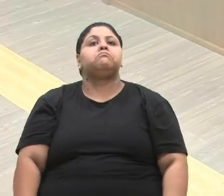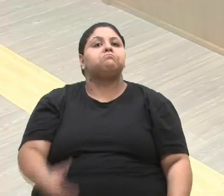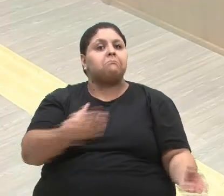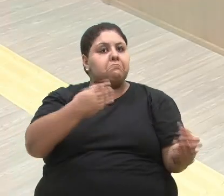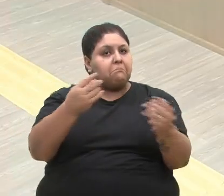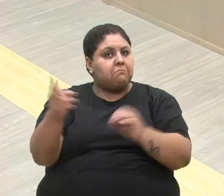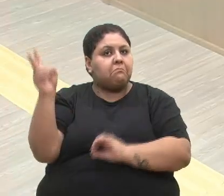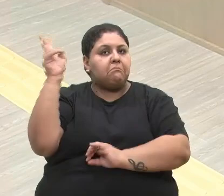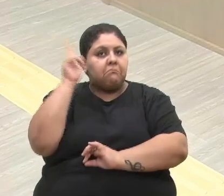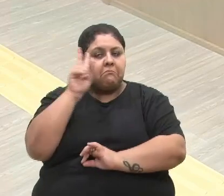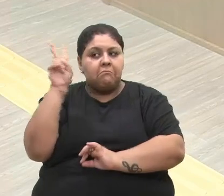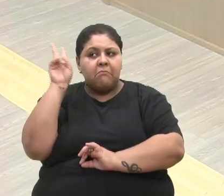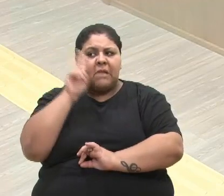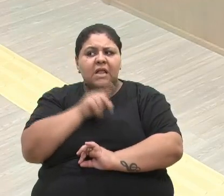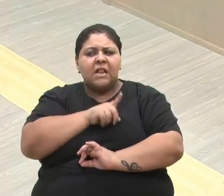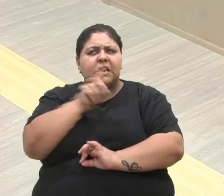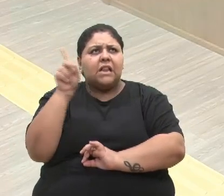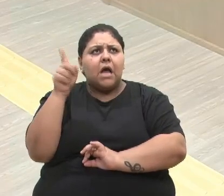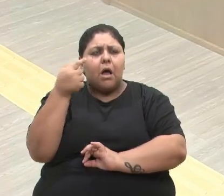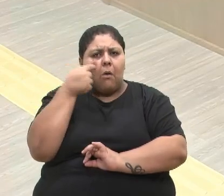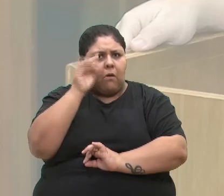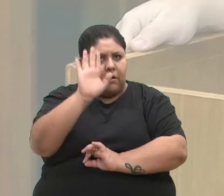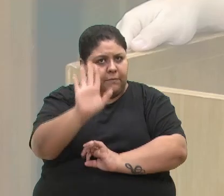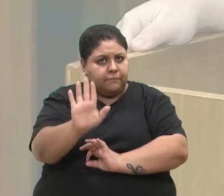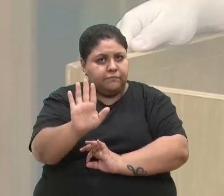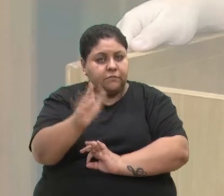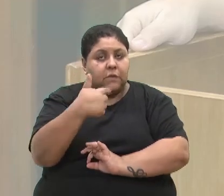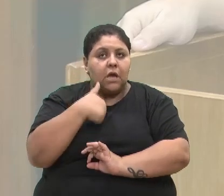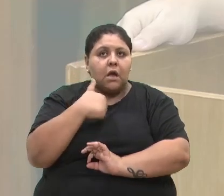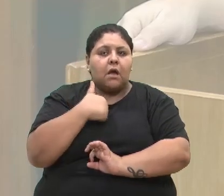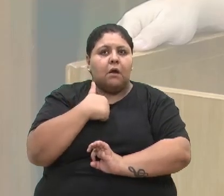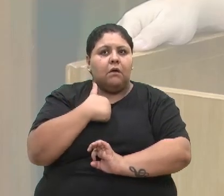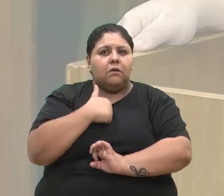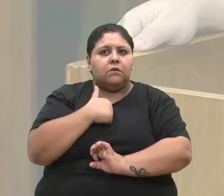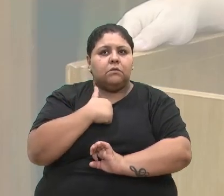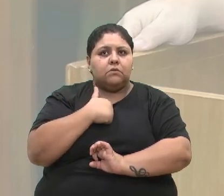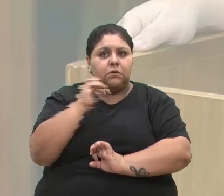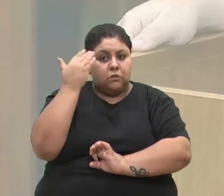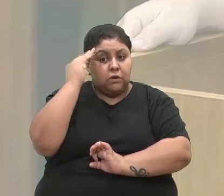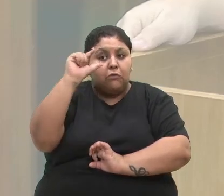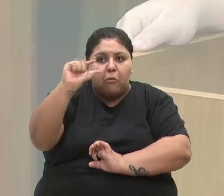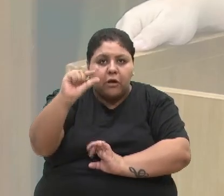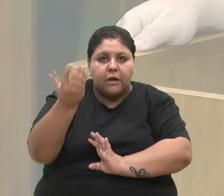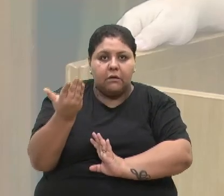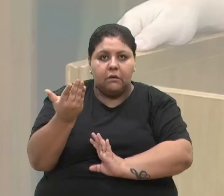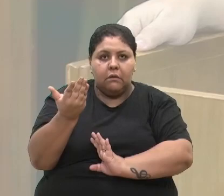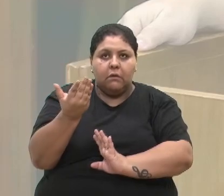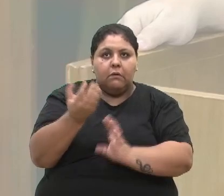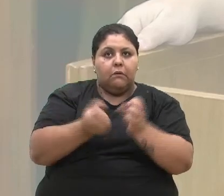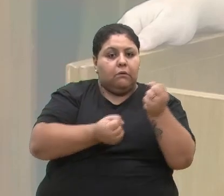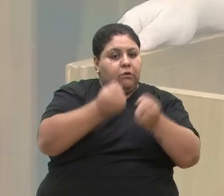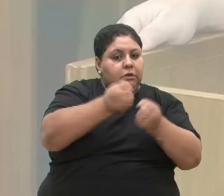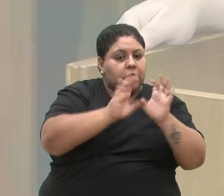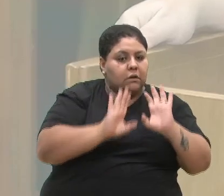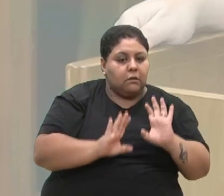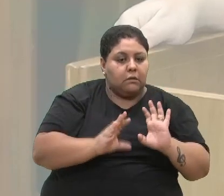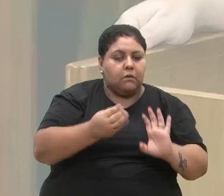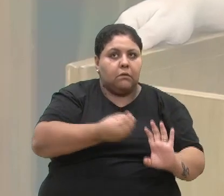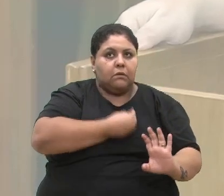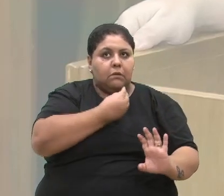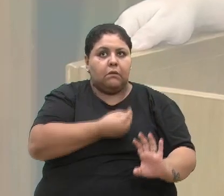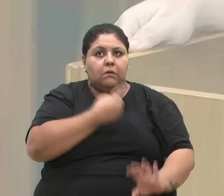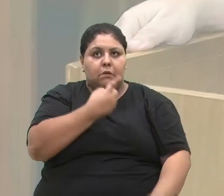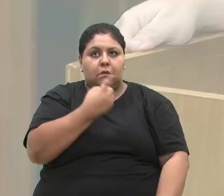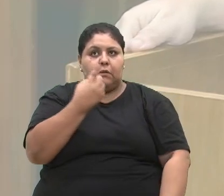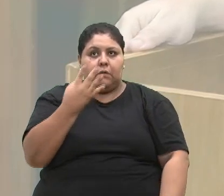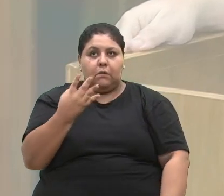lembrado, vereador Lucas. E lá, olha só, eu que entendo um pouquinho de trânsito, né? Que vivo há 14 anos mais ou